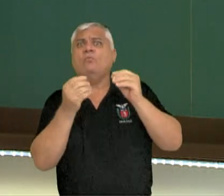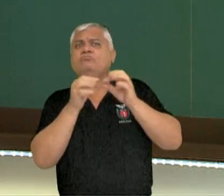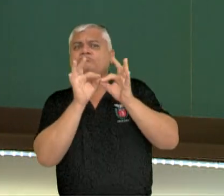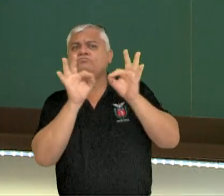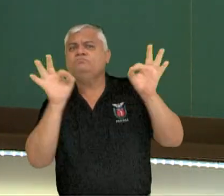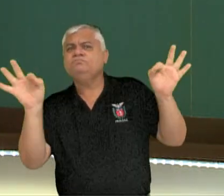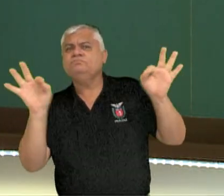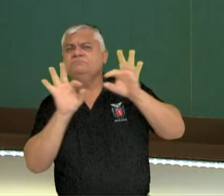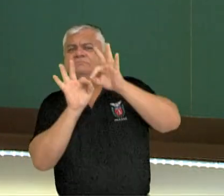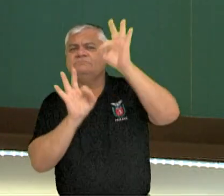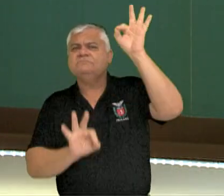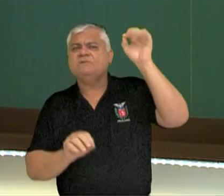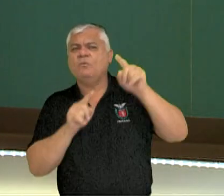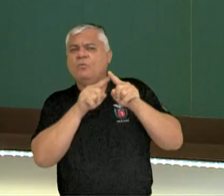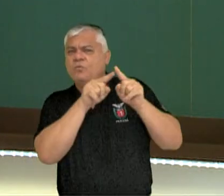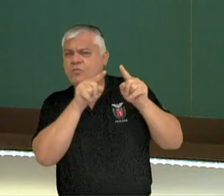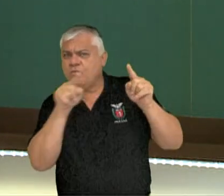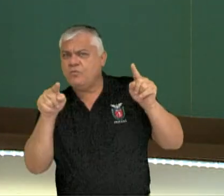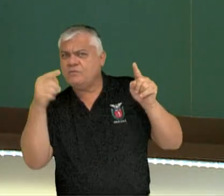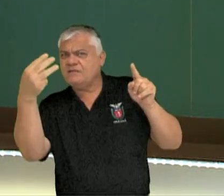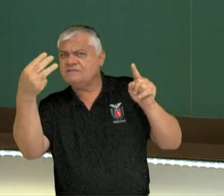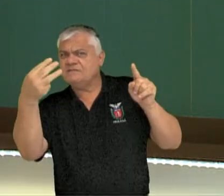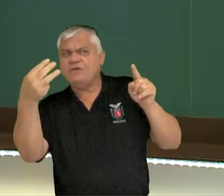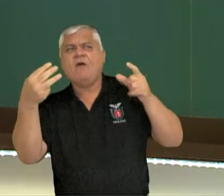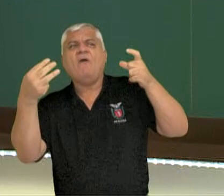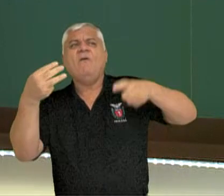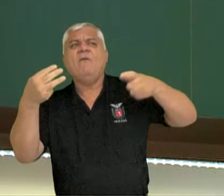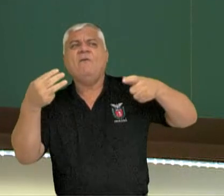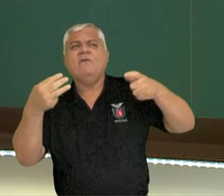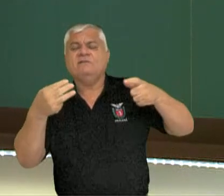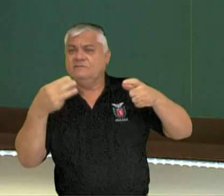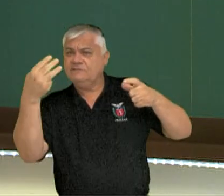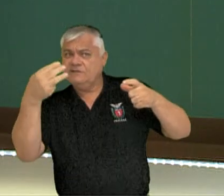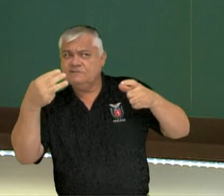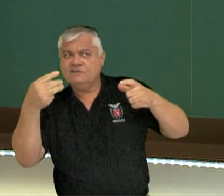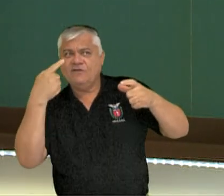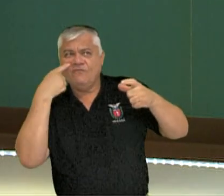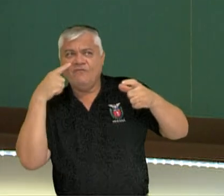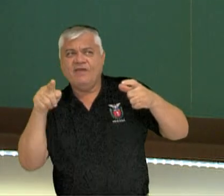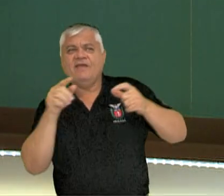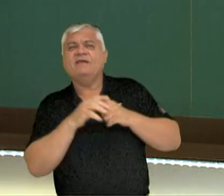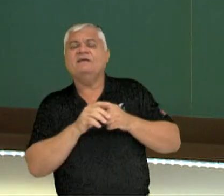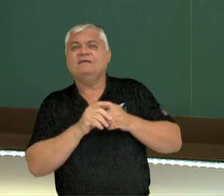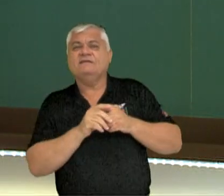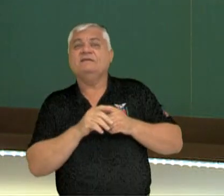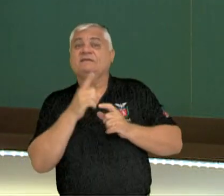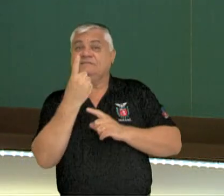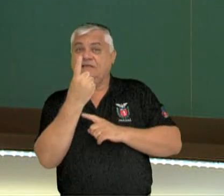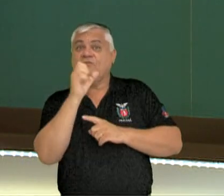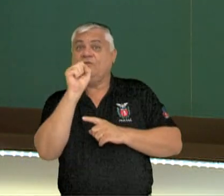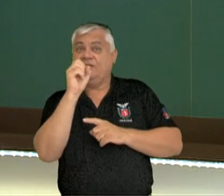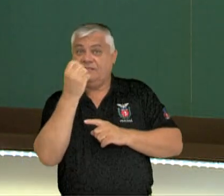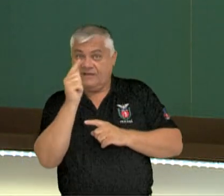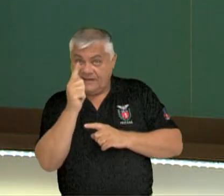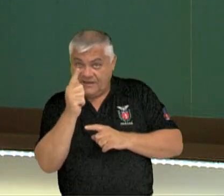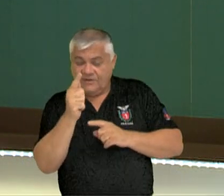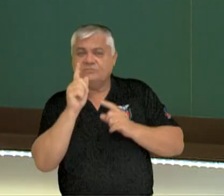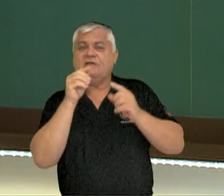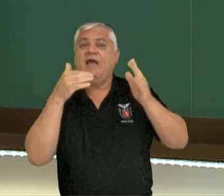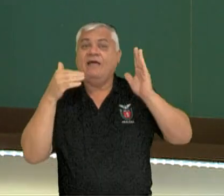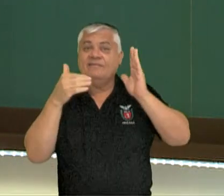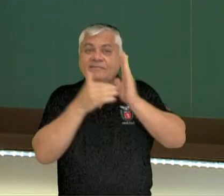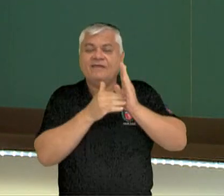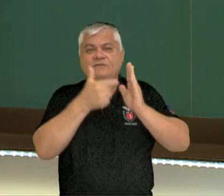ângulo pertence ao terceiro quadrante. Então, lá no terceiro quadrante, aqui, são os ângulos que estão de 180